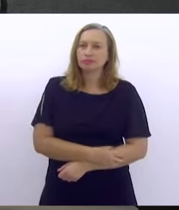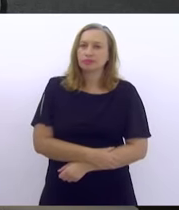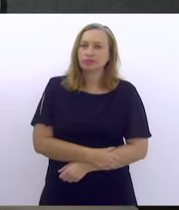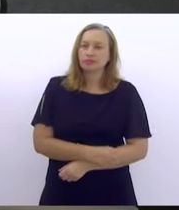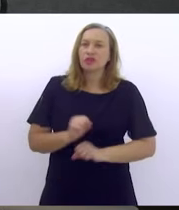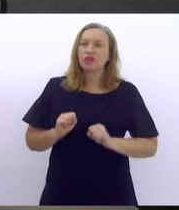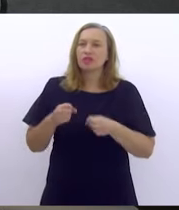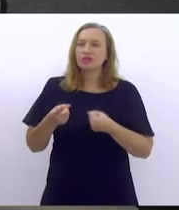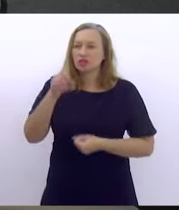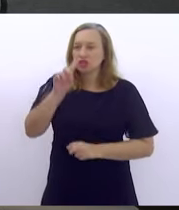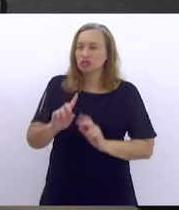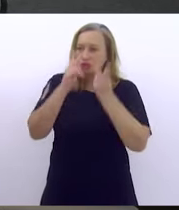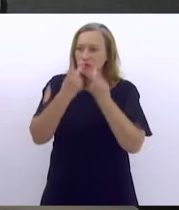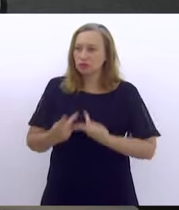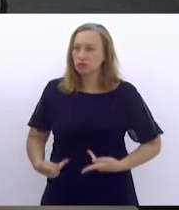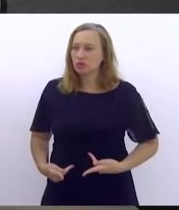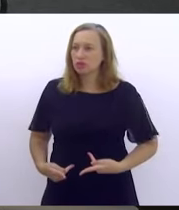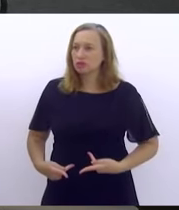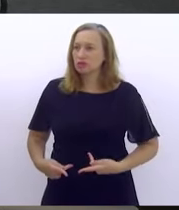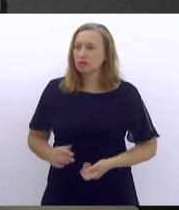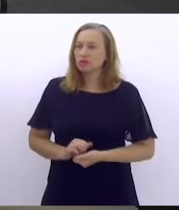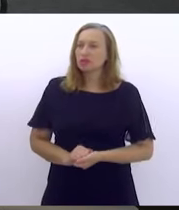Defesa dos Direitos Humanos e Cidadania.